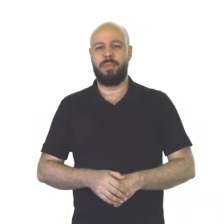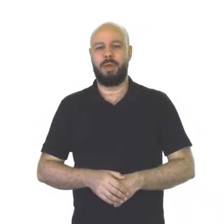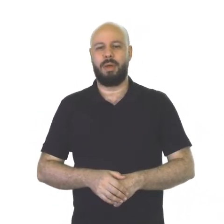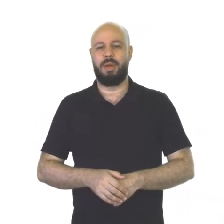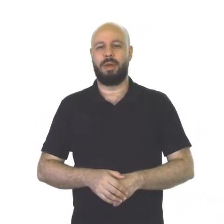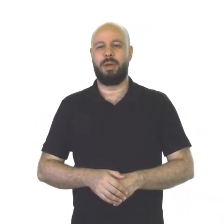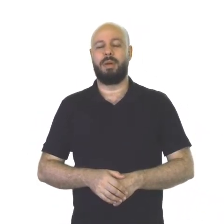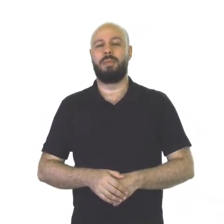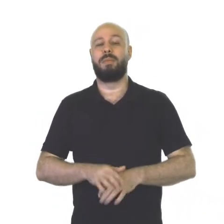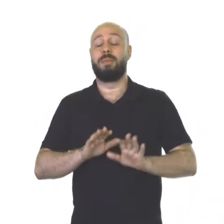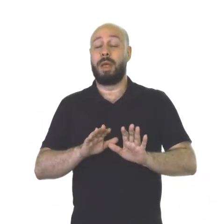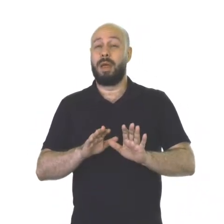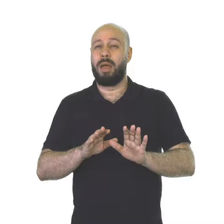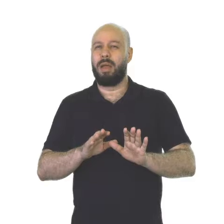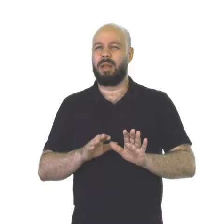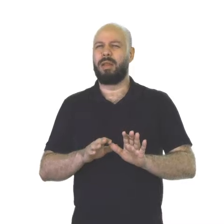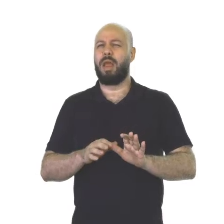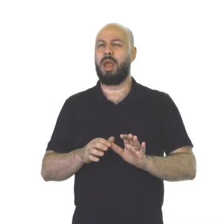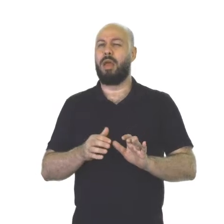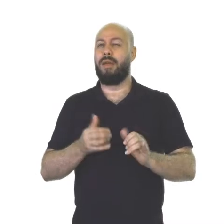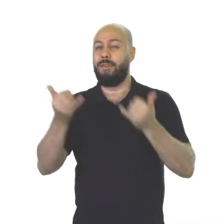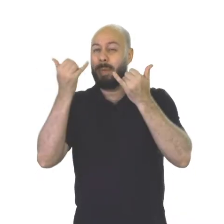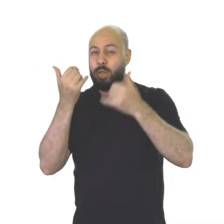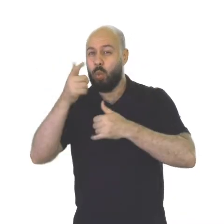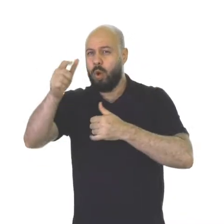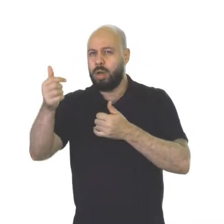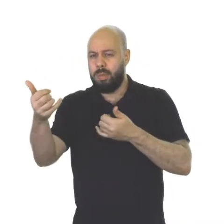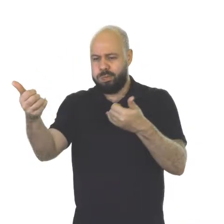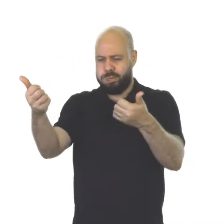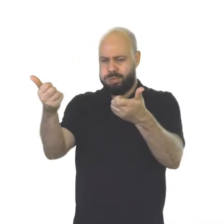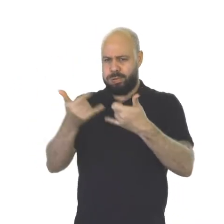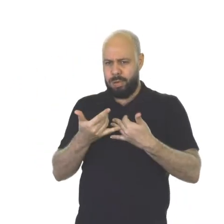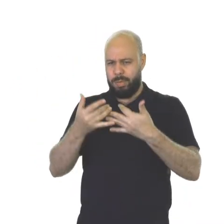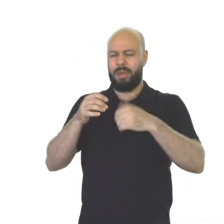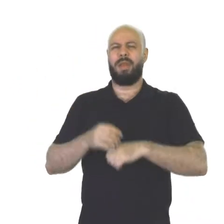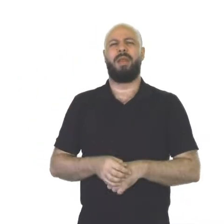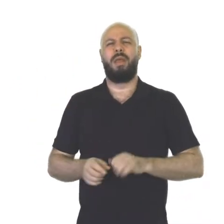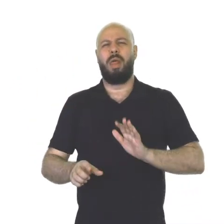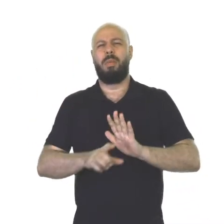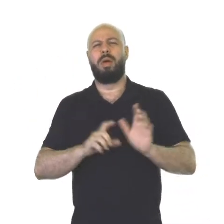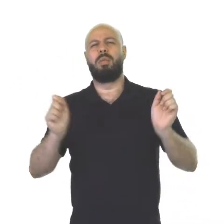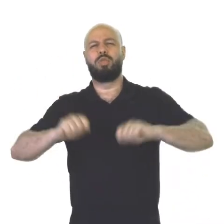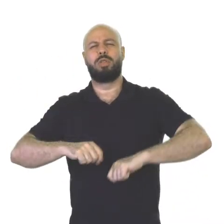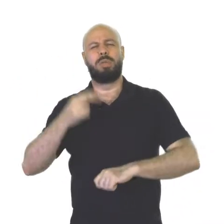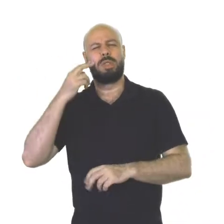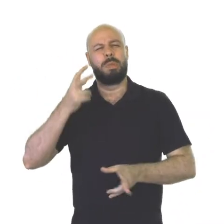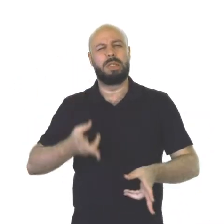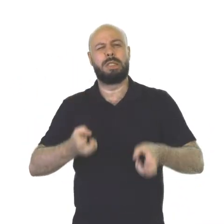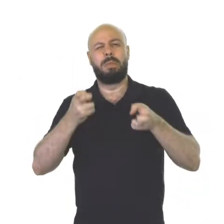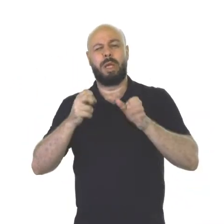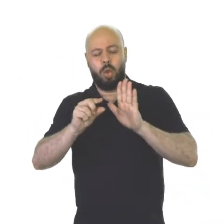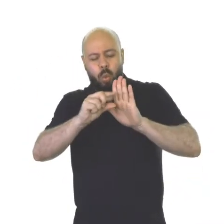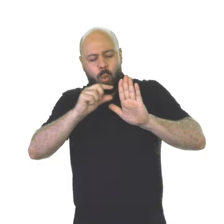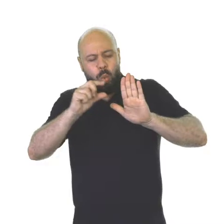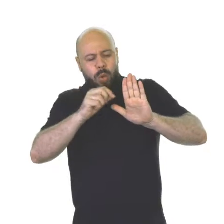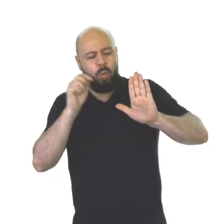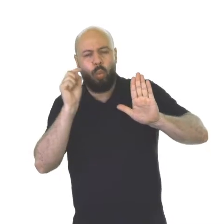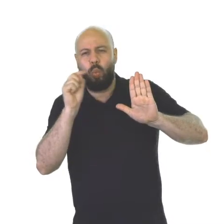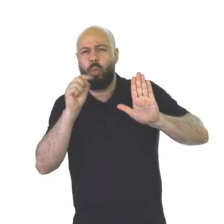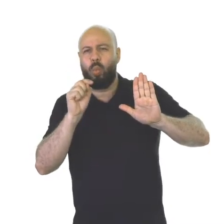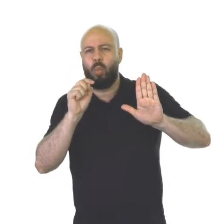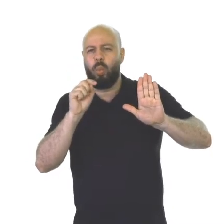também que nos é dada na lead, que a gente consegue tirar da lead.